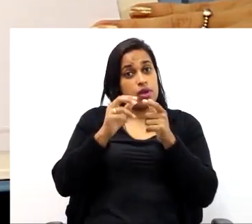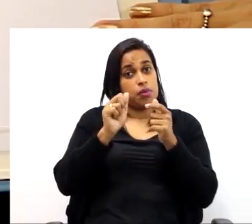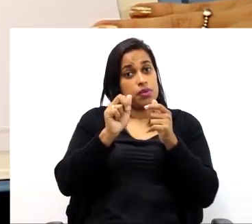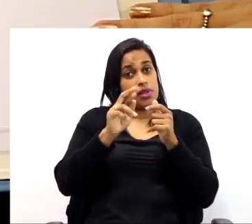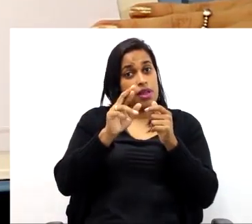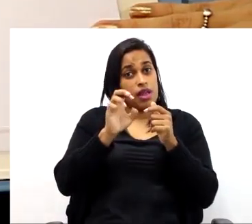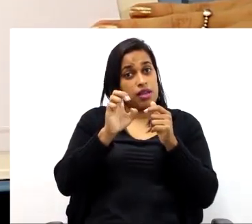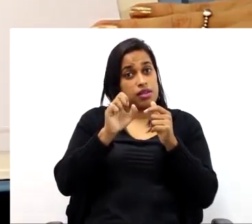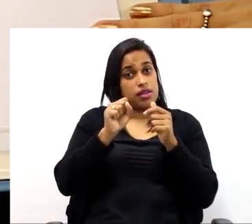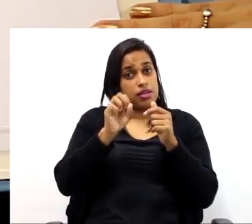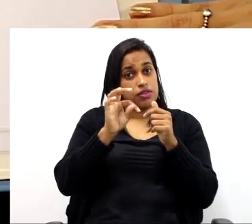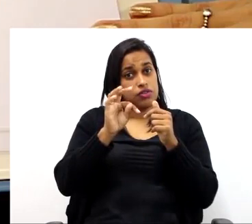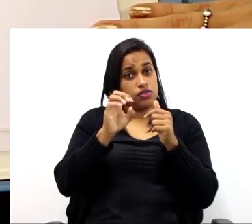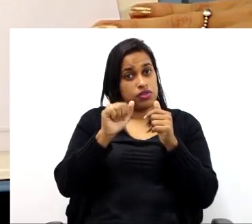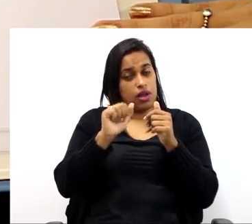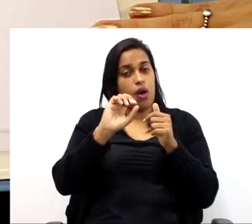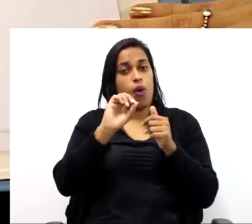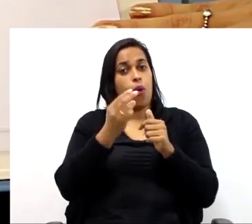face